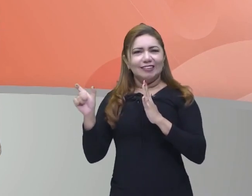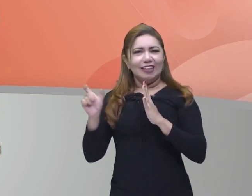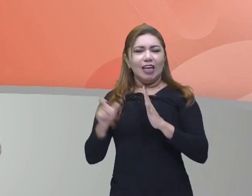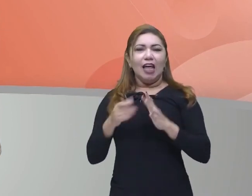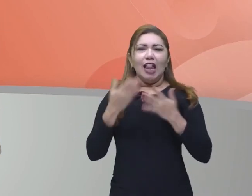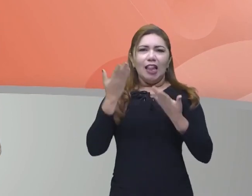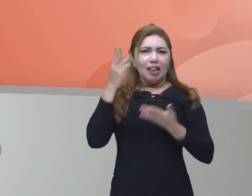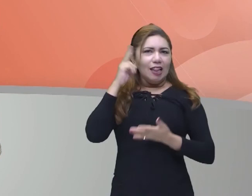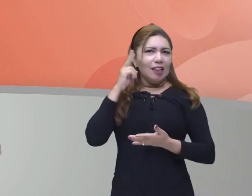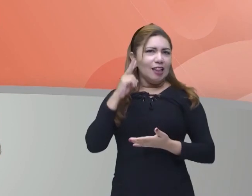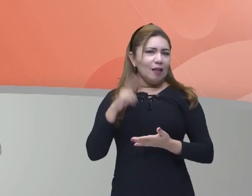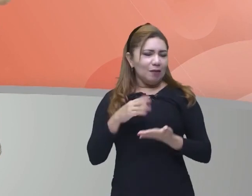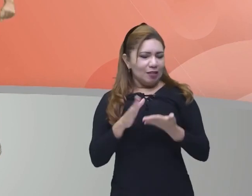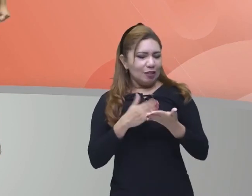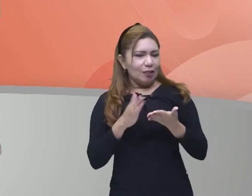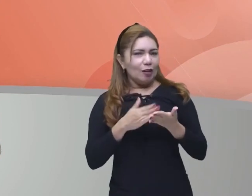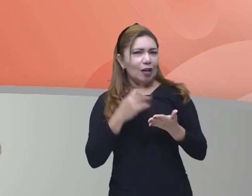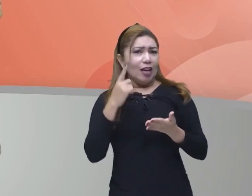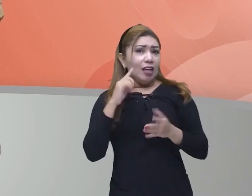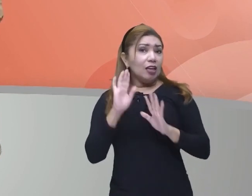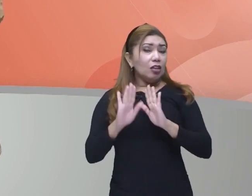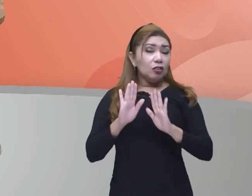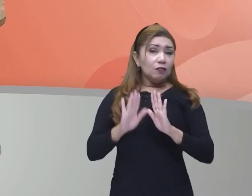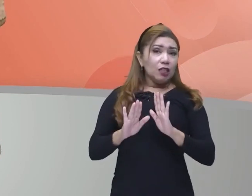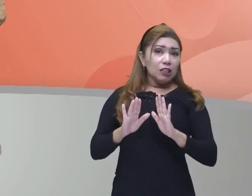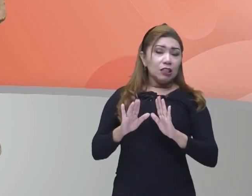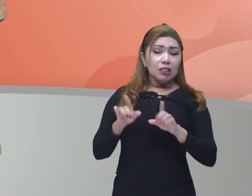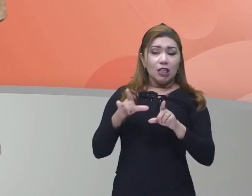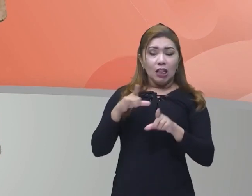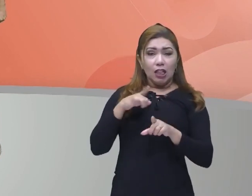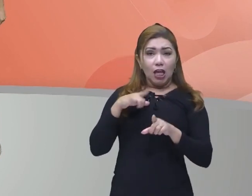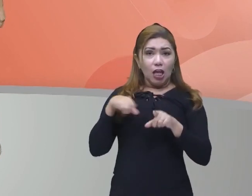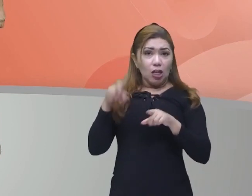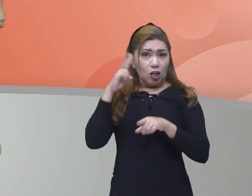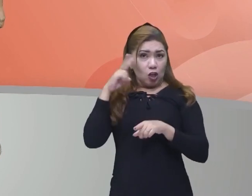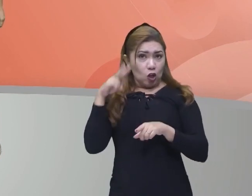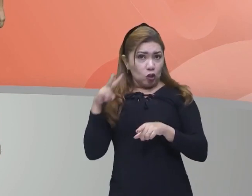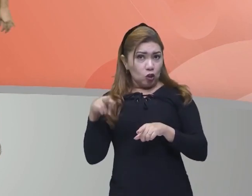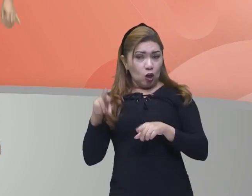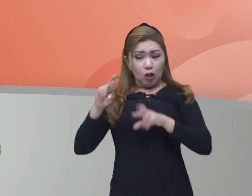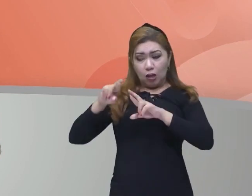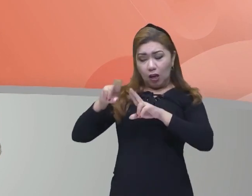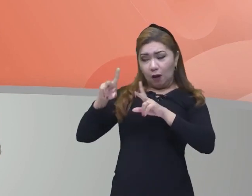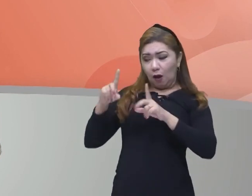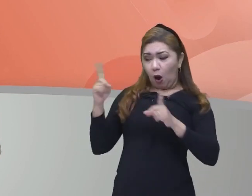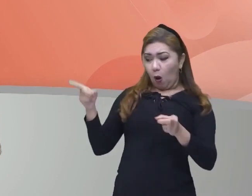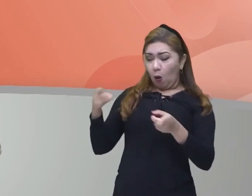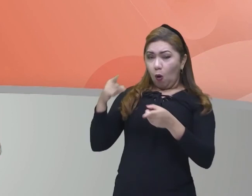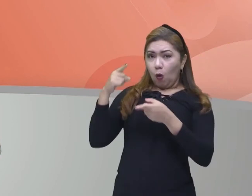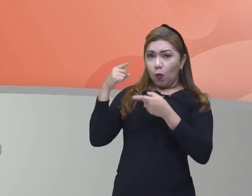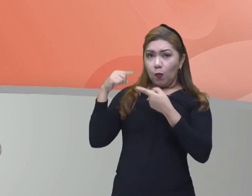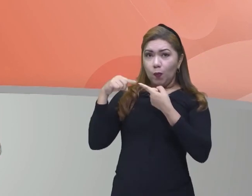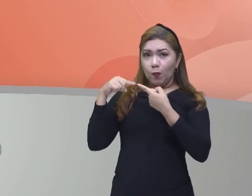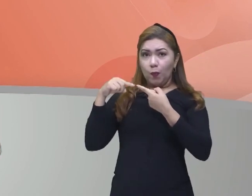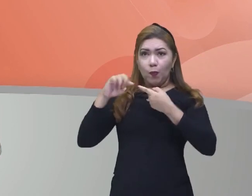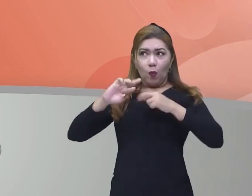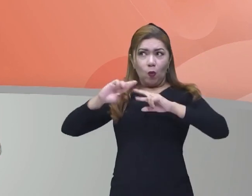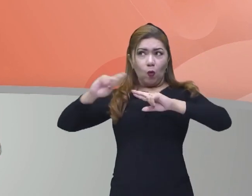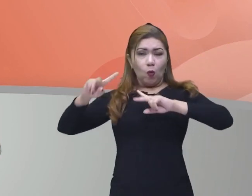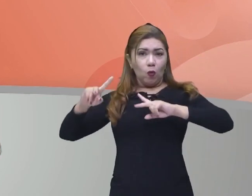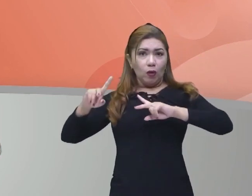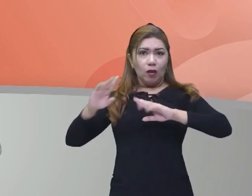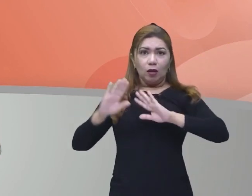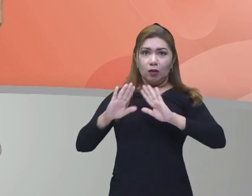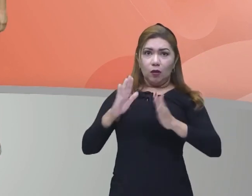lê bonitinha é o que realmente aconteceu. Lembra lá do sapatinho da Cinderela? Que provavelmente ele era de couro, que